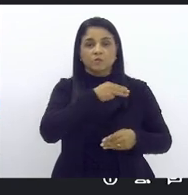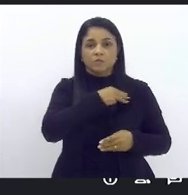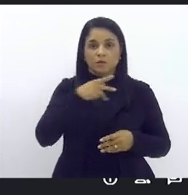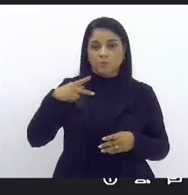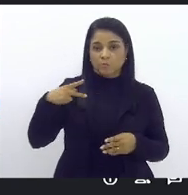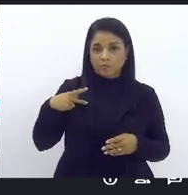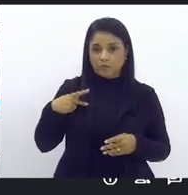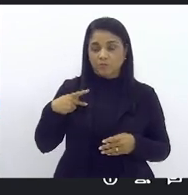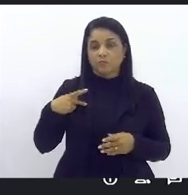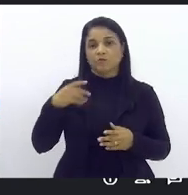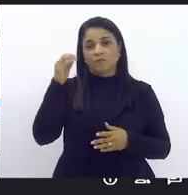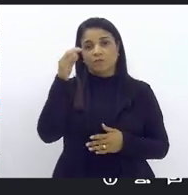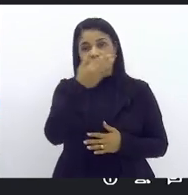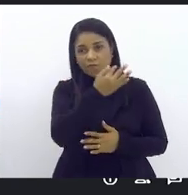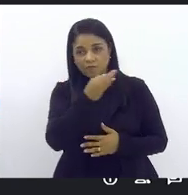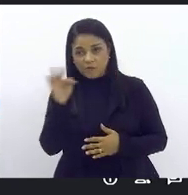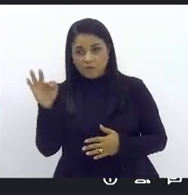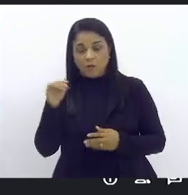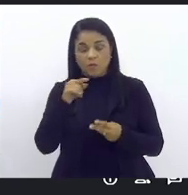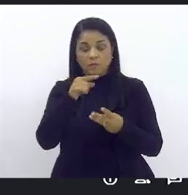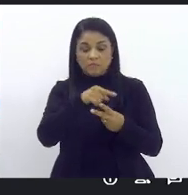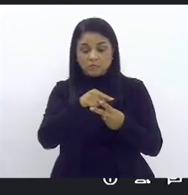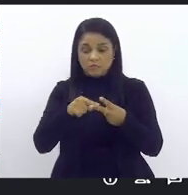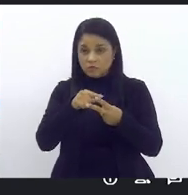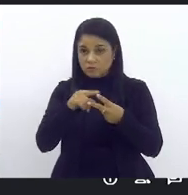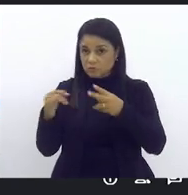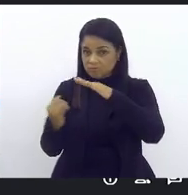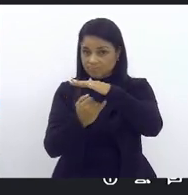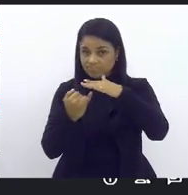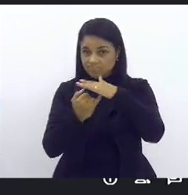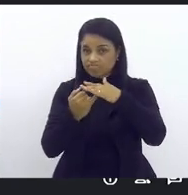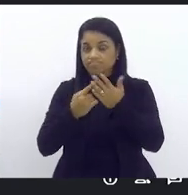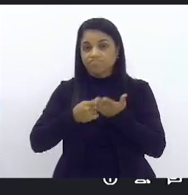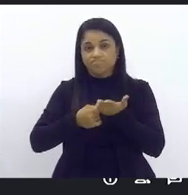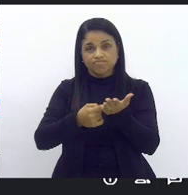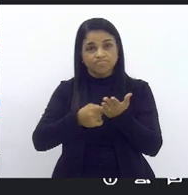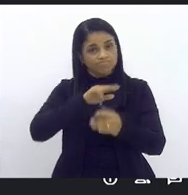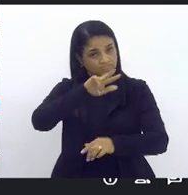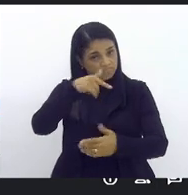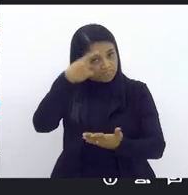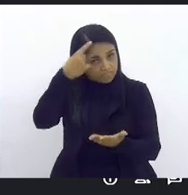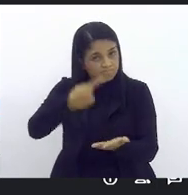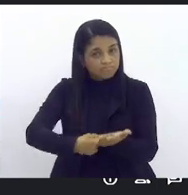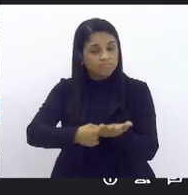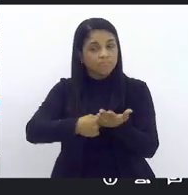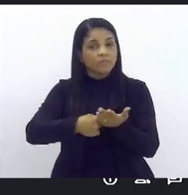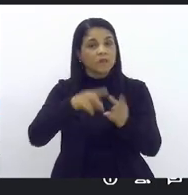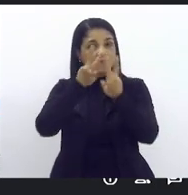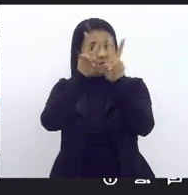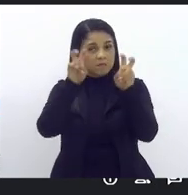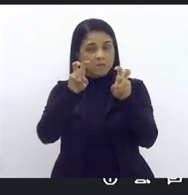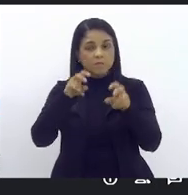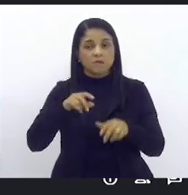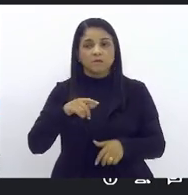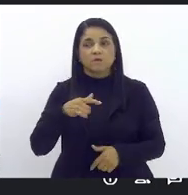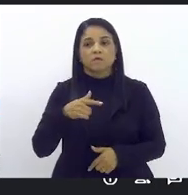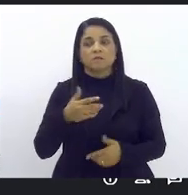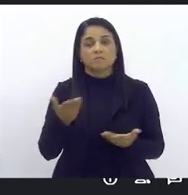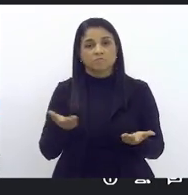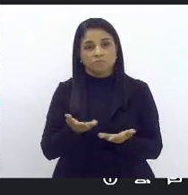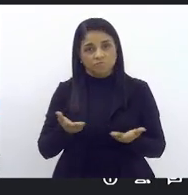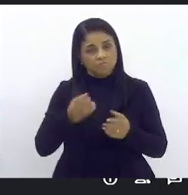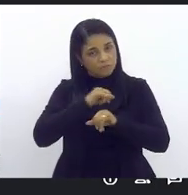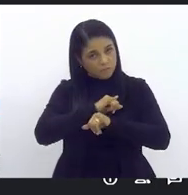dois órgãos têm posicionamentos firmados, tem posicionamento firmado quanto à temática, assim como eu expus aqui para os senhores